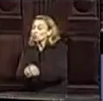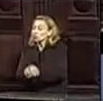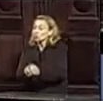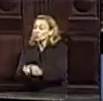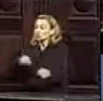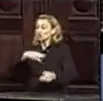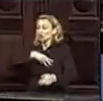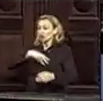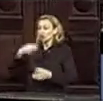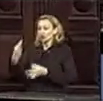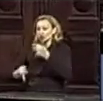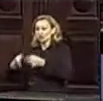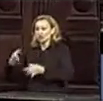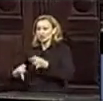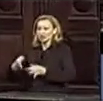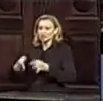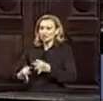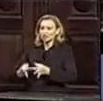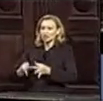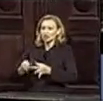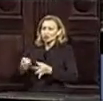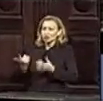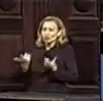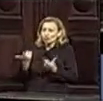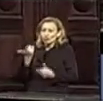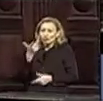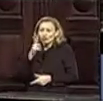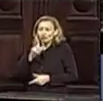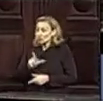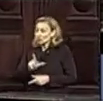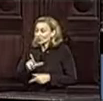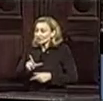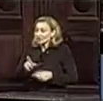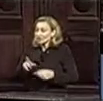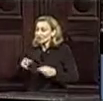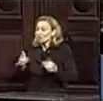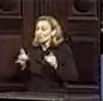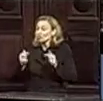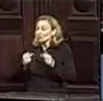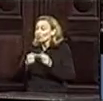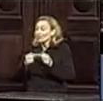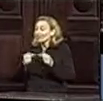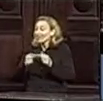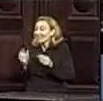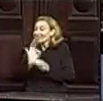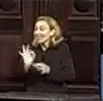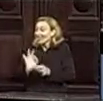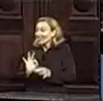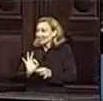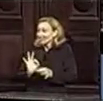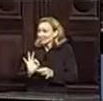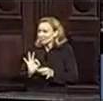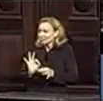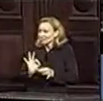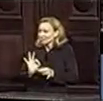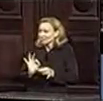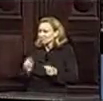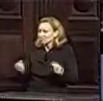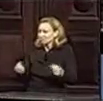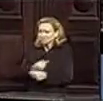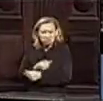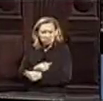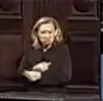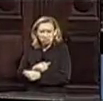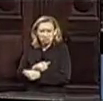uma articulação com os estados, de modo a que, a partir da observância